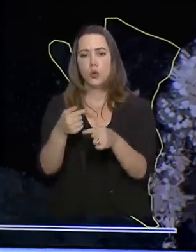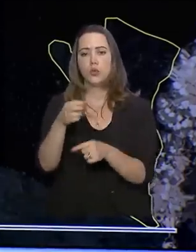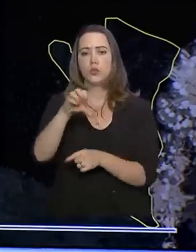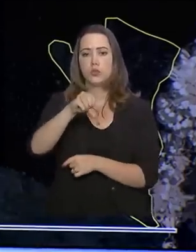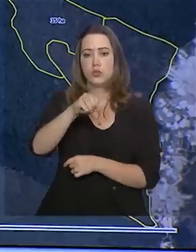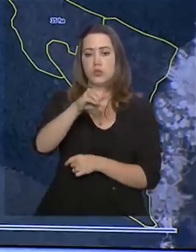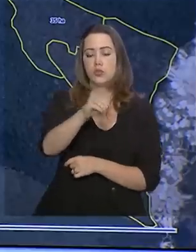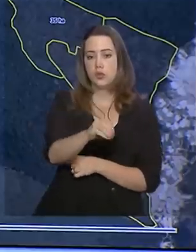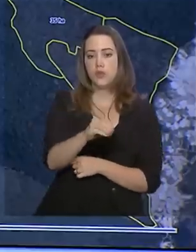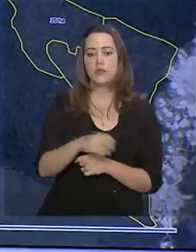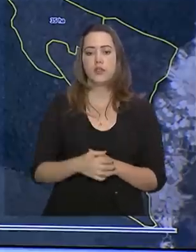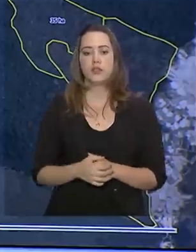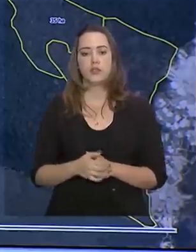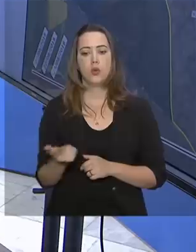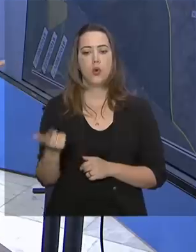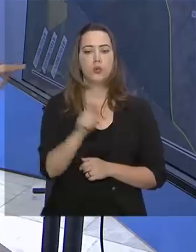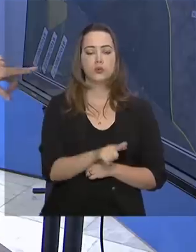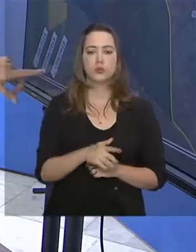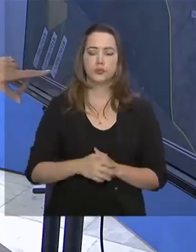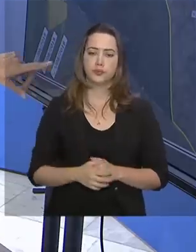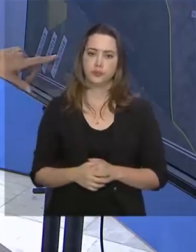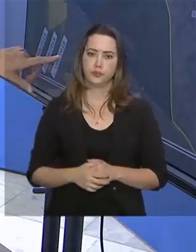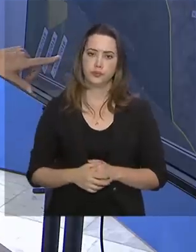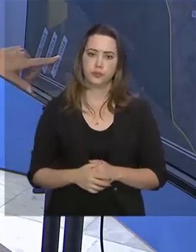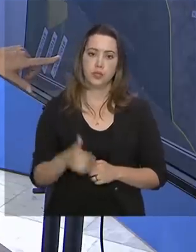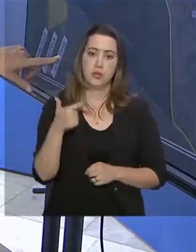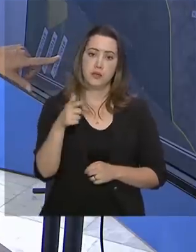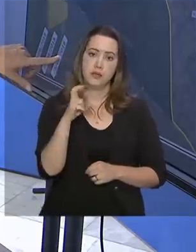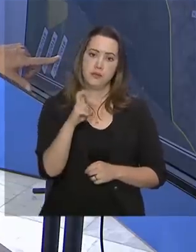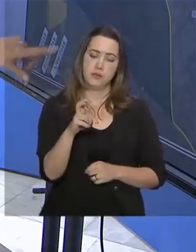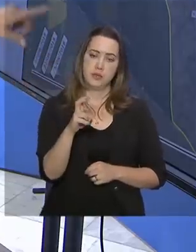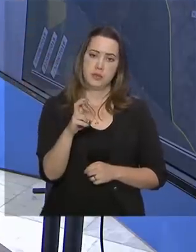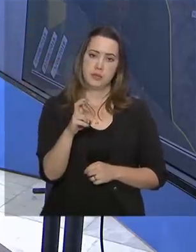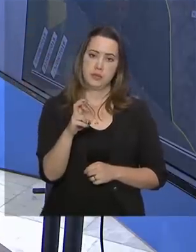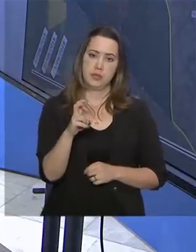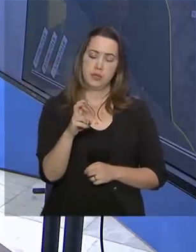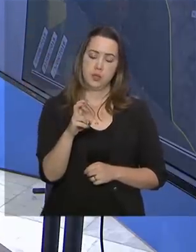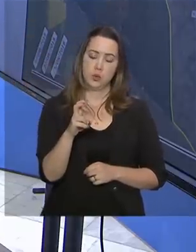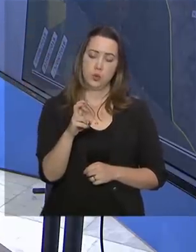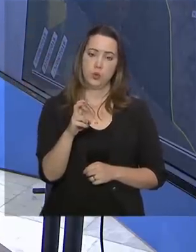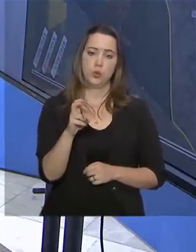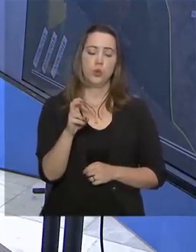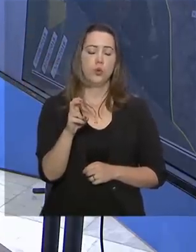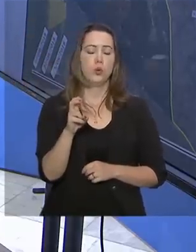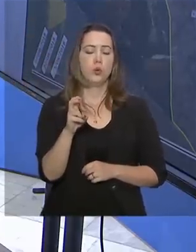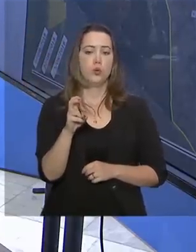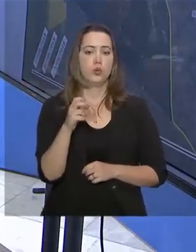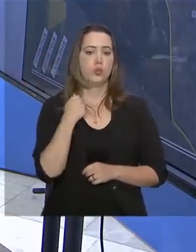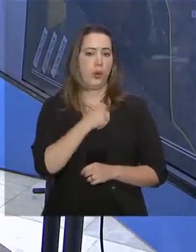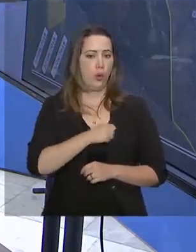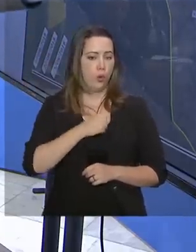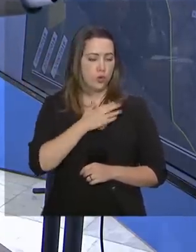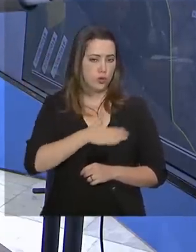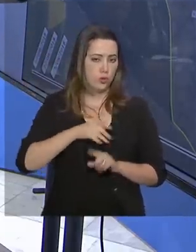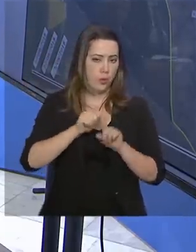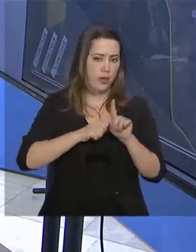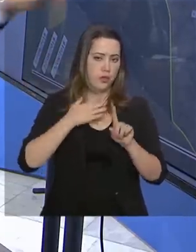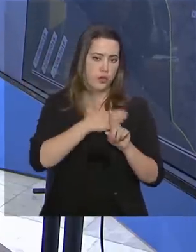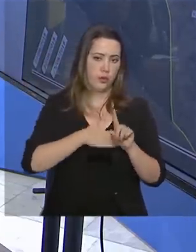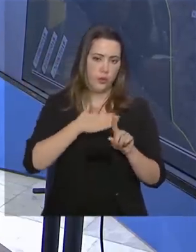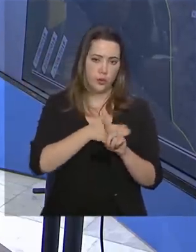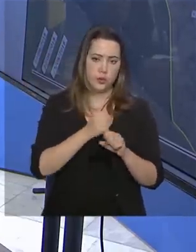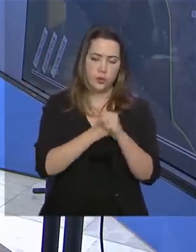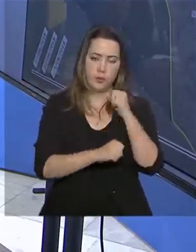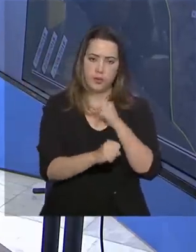próximo 25 de 18 de 2018 mas 17 hectares aqui e 35 hectares